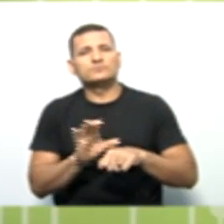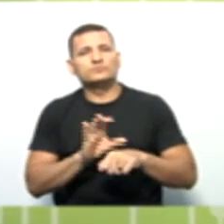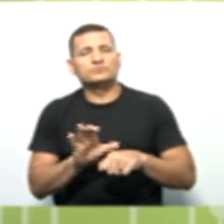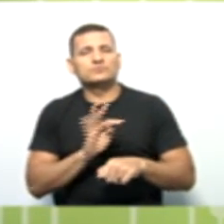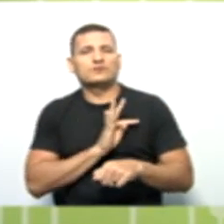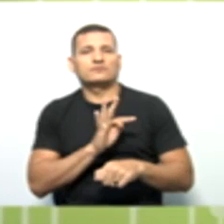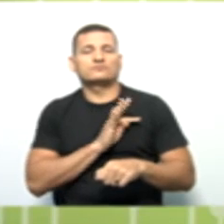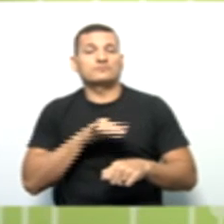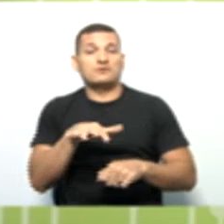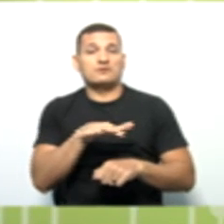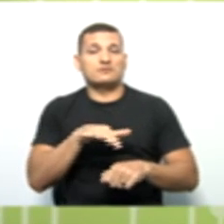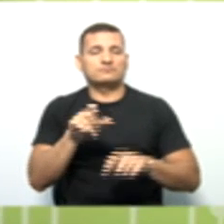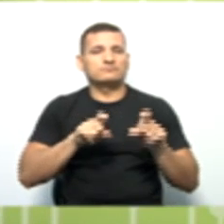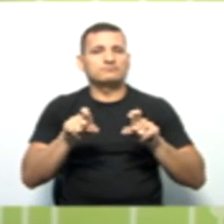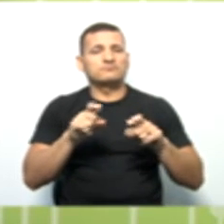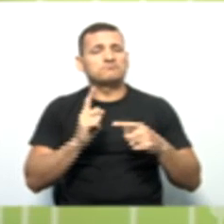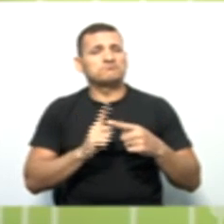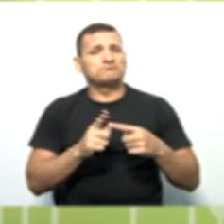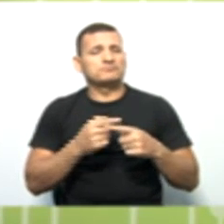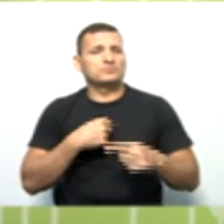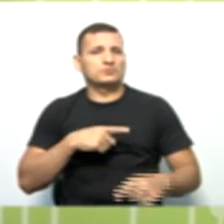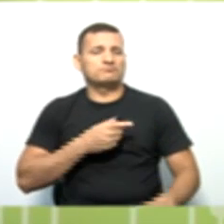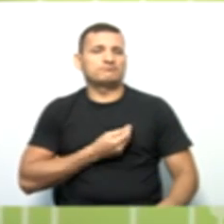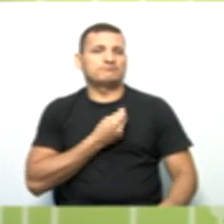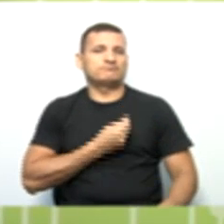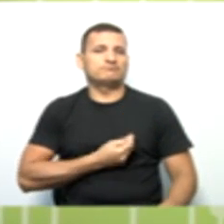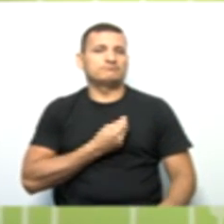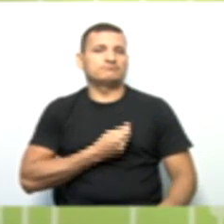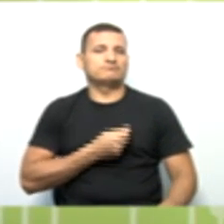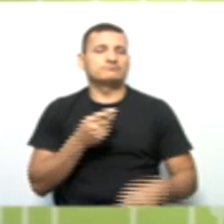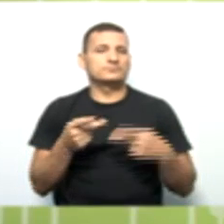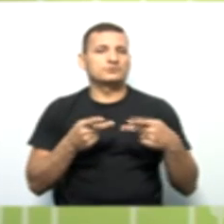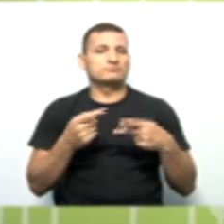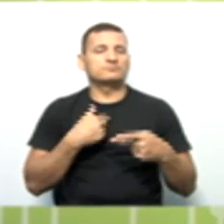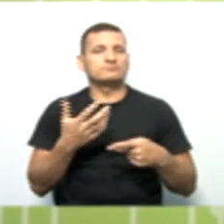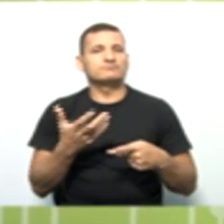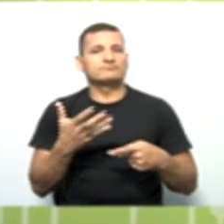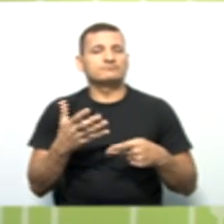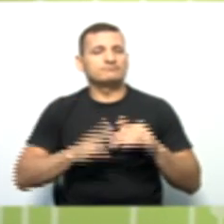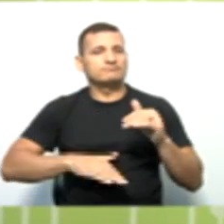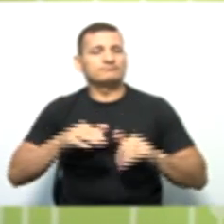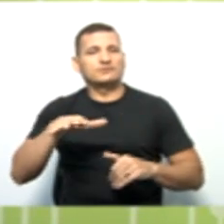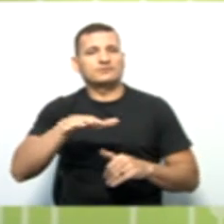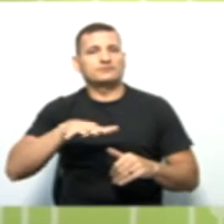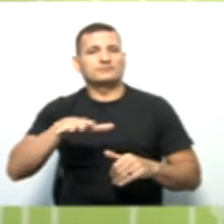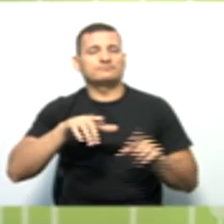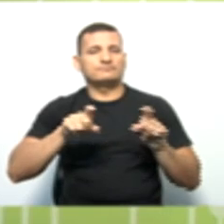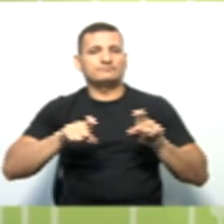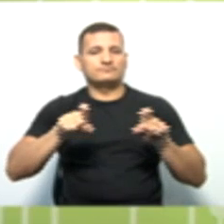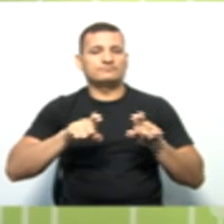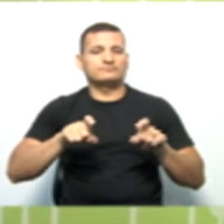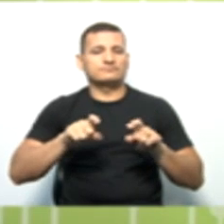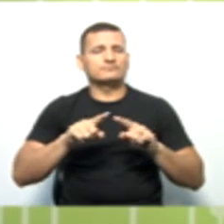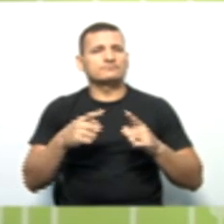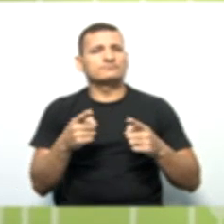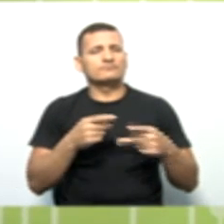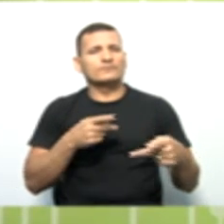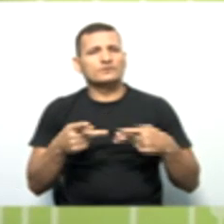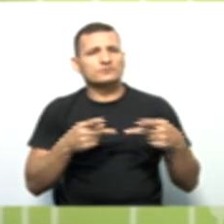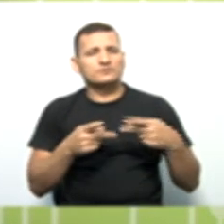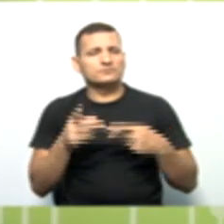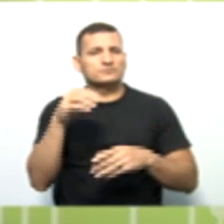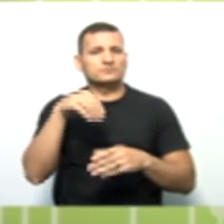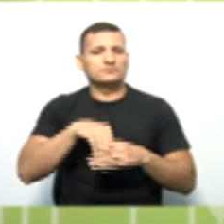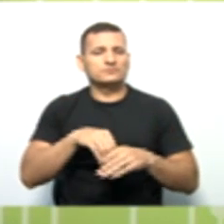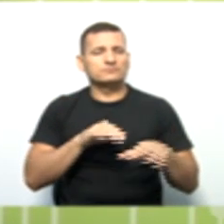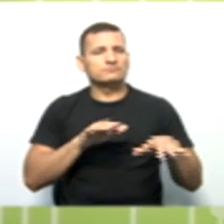de informática. Porque eu tenho um projeto de vida. Que projeto é esse? Eu quero me tornar um profissional dessa área. Não é isso? Mas e quando a gente fala em projeto dentro